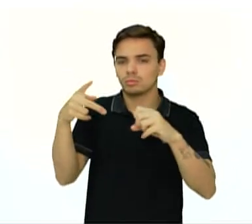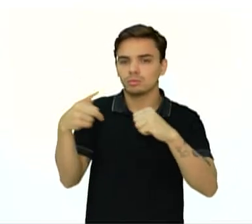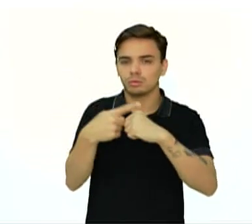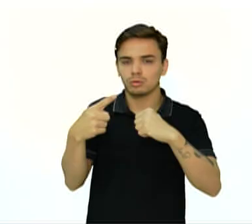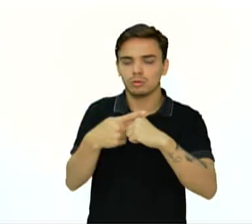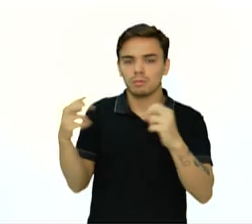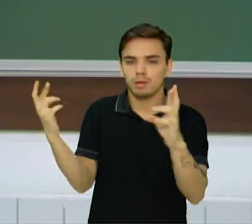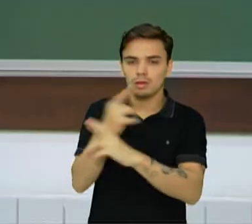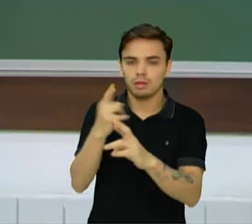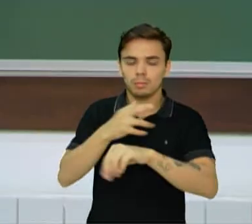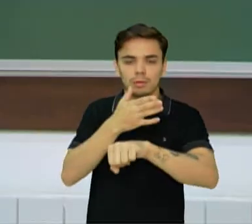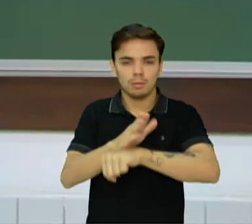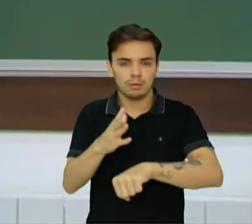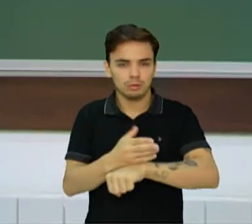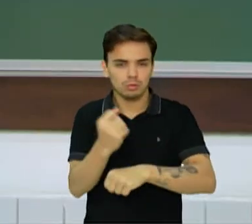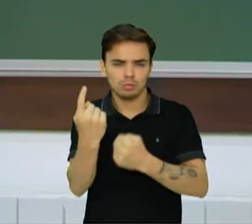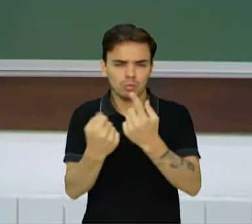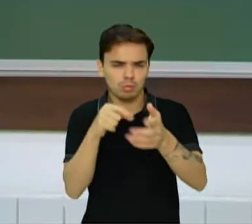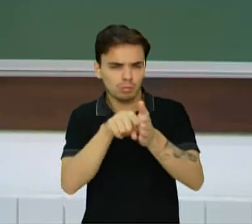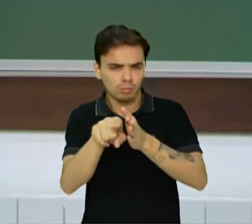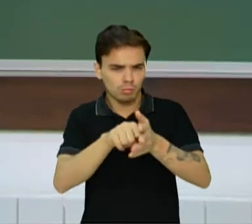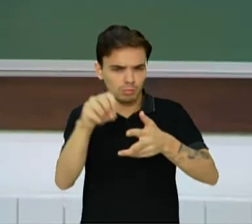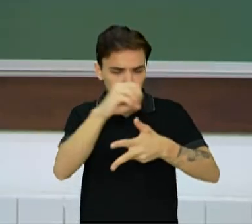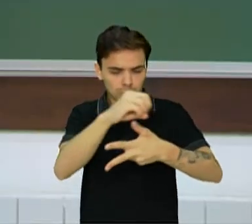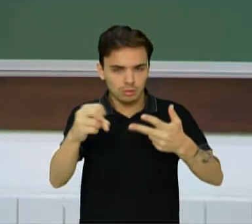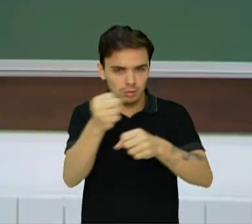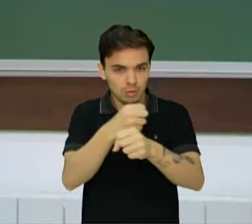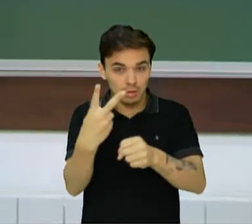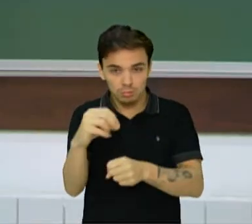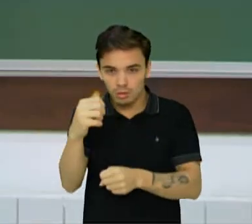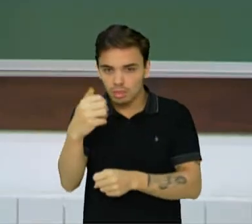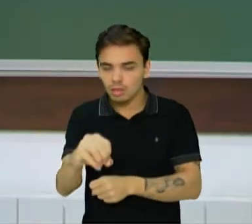gente praticou uma questão do Enem do ano de 2010.